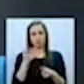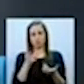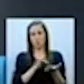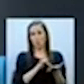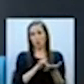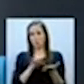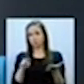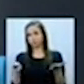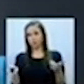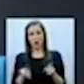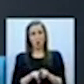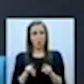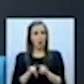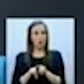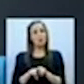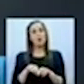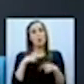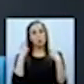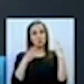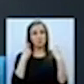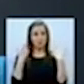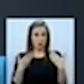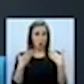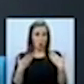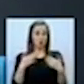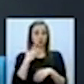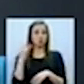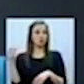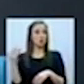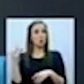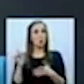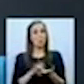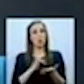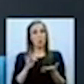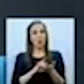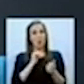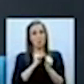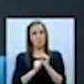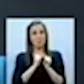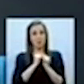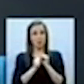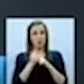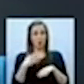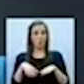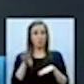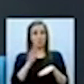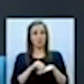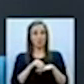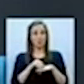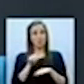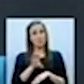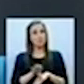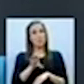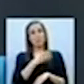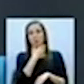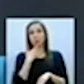Hoje em dia, aquilo que se pensa internacionalmente é que o manual escolar em papel é complementado de forma mais